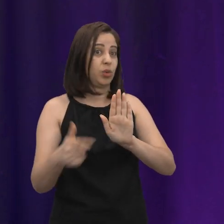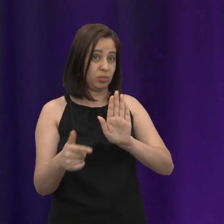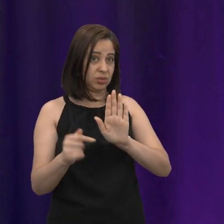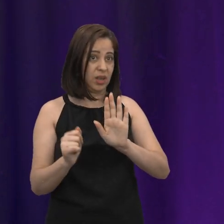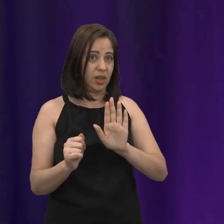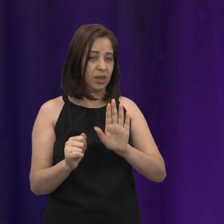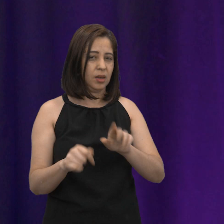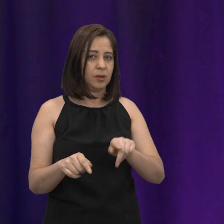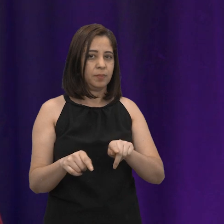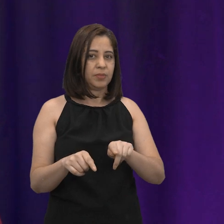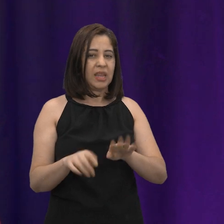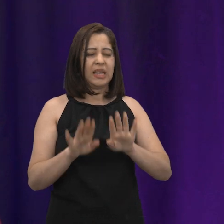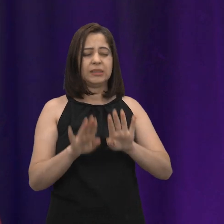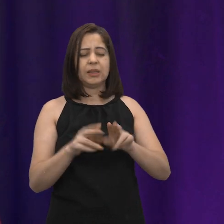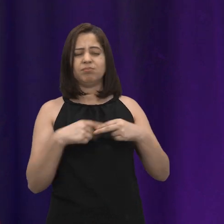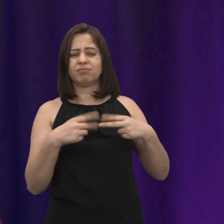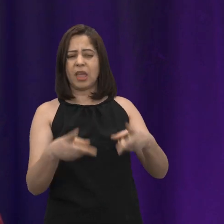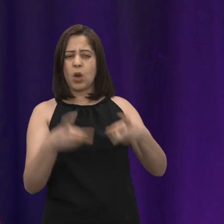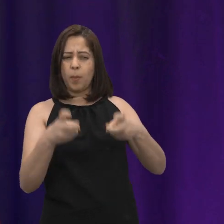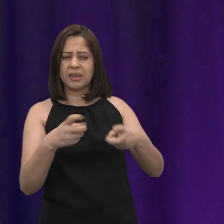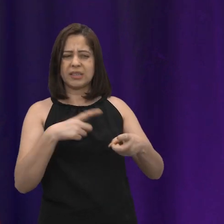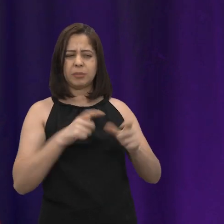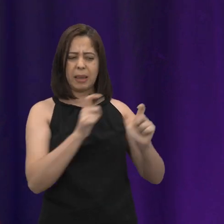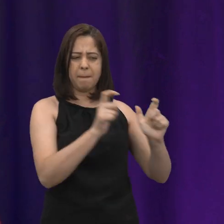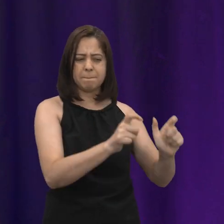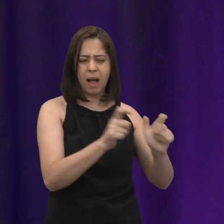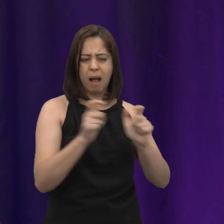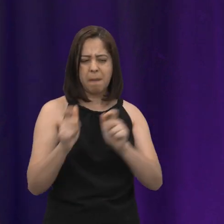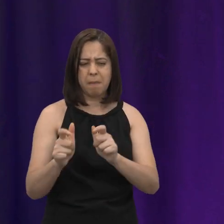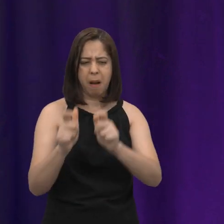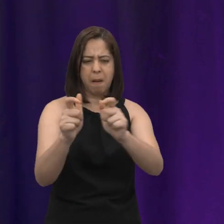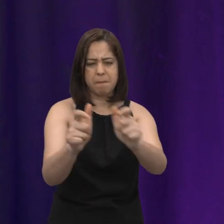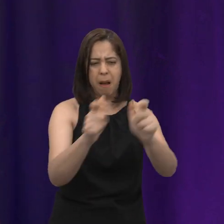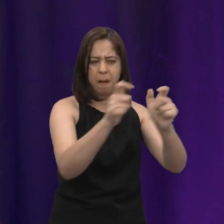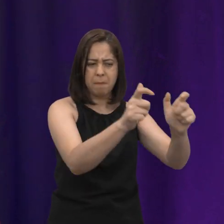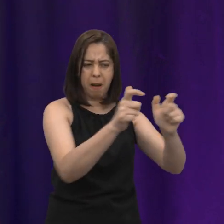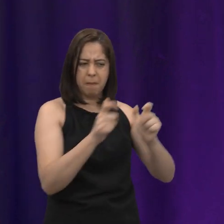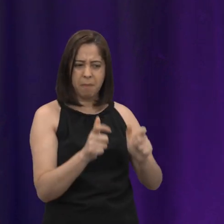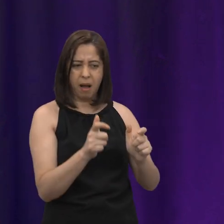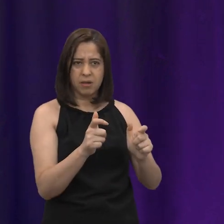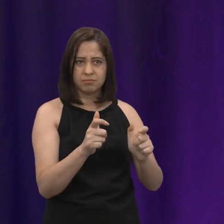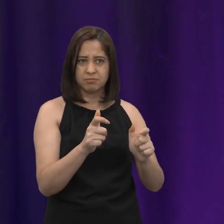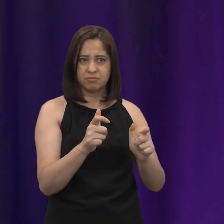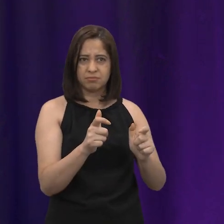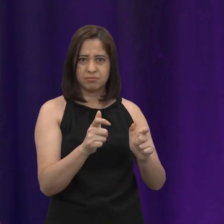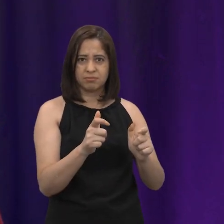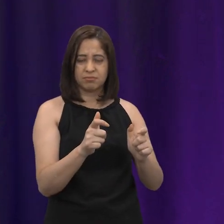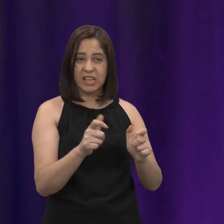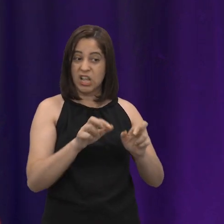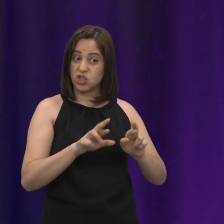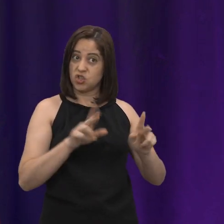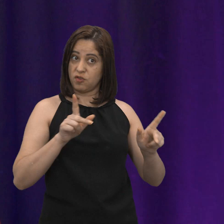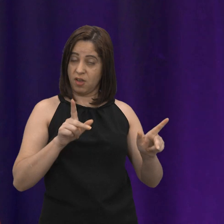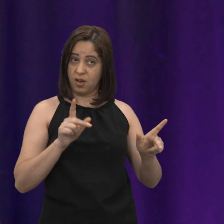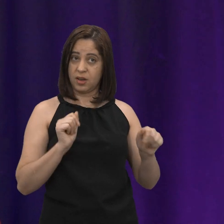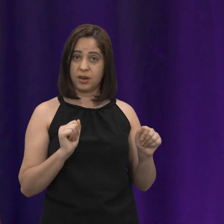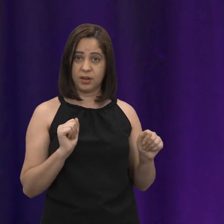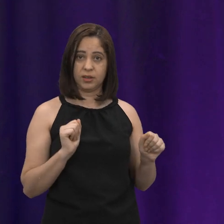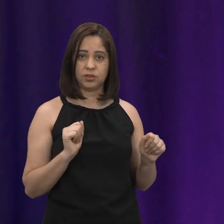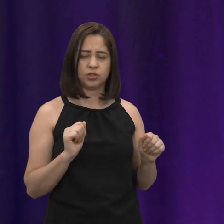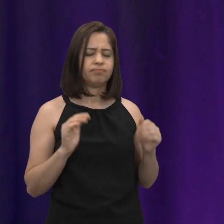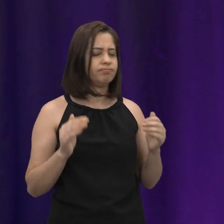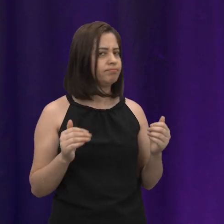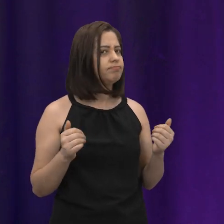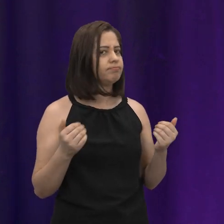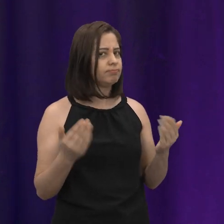Então, também você tem espacializações e situações de moradia e de fundiária diferentes.